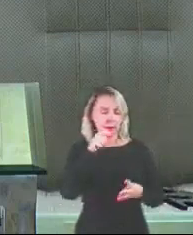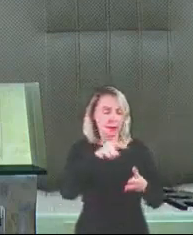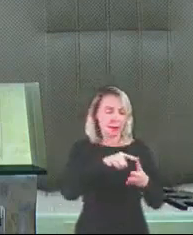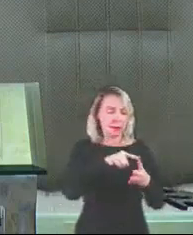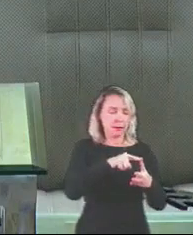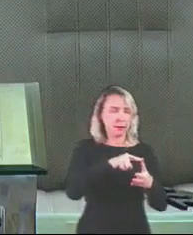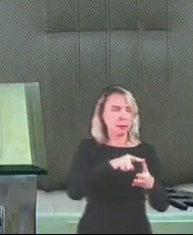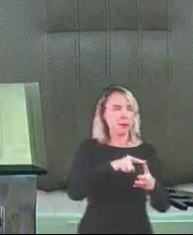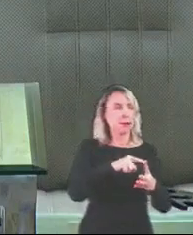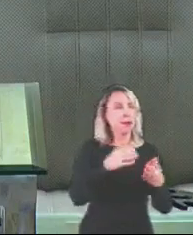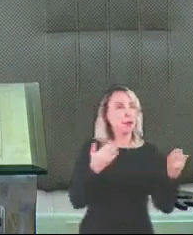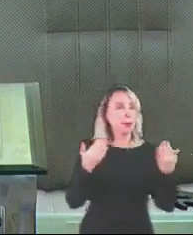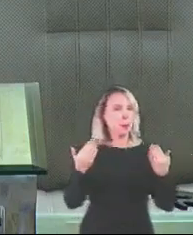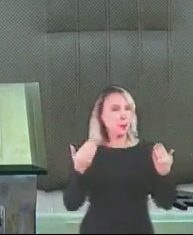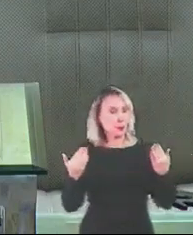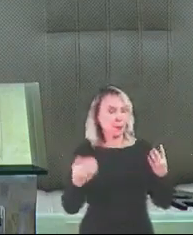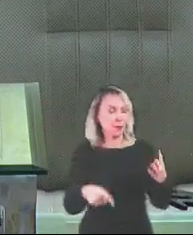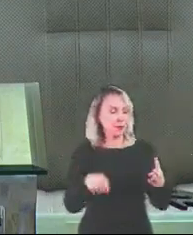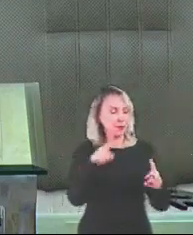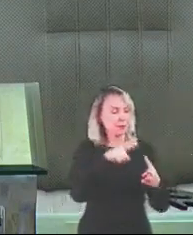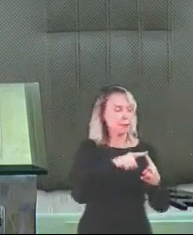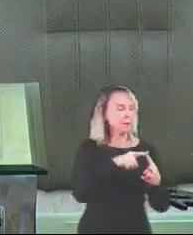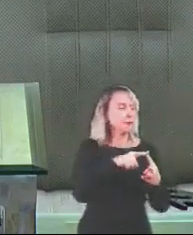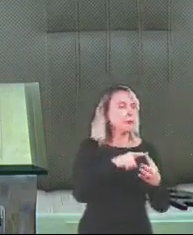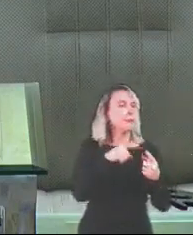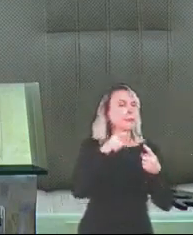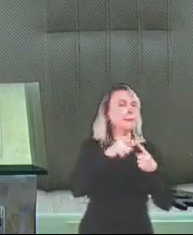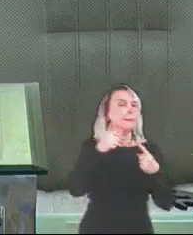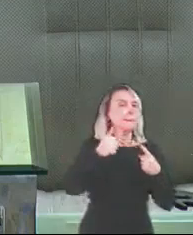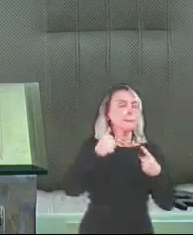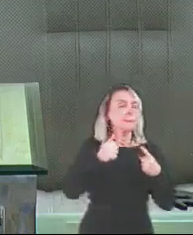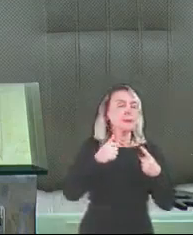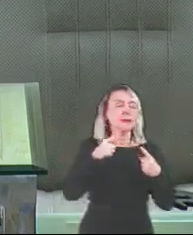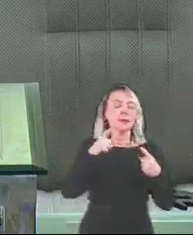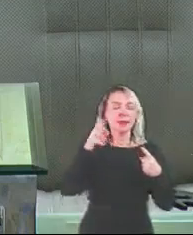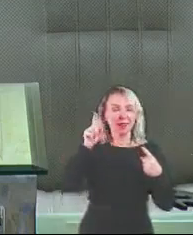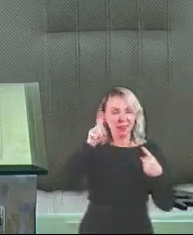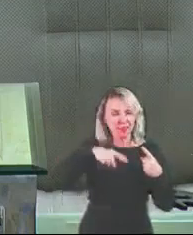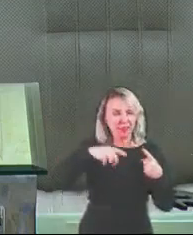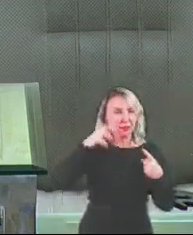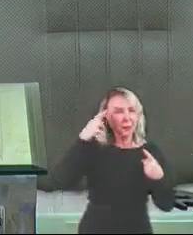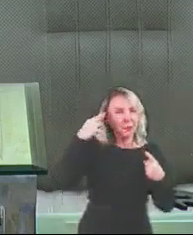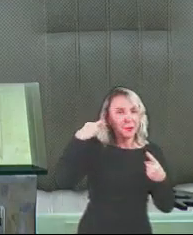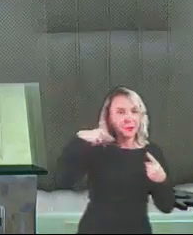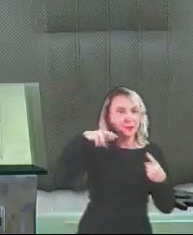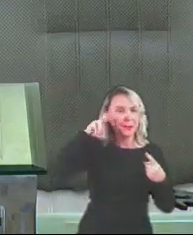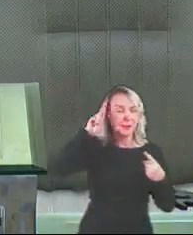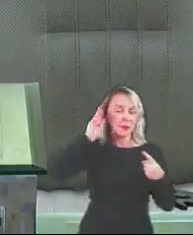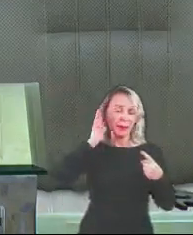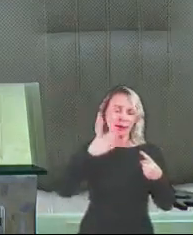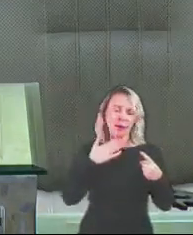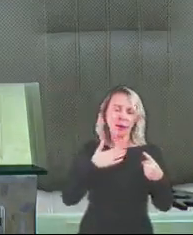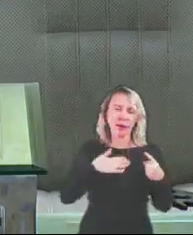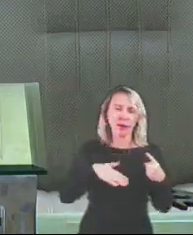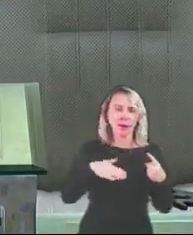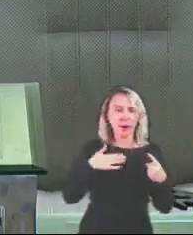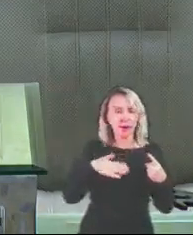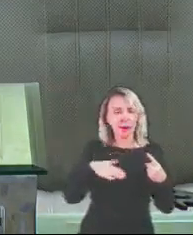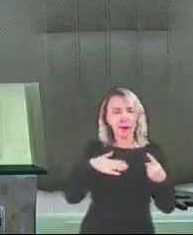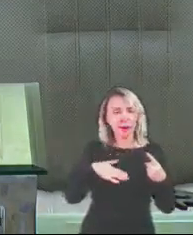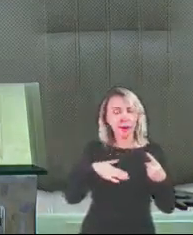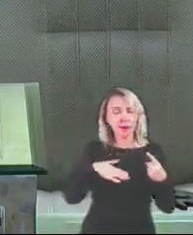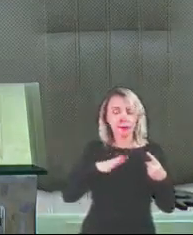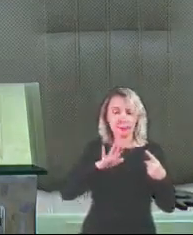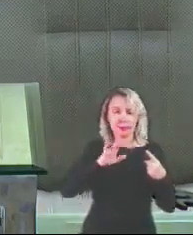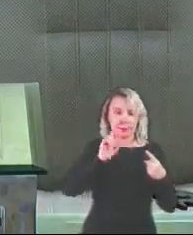Isso acontece com todo mundo lá fora que se envereda dentro de bebida, outras coisas. É tranquilo, mas depois ele vira um